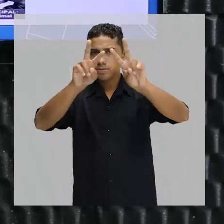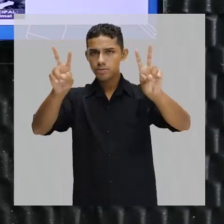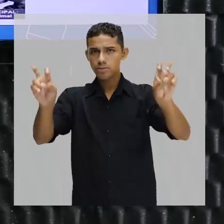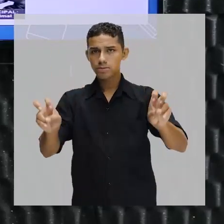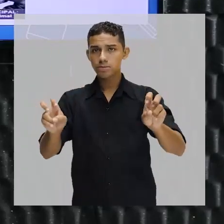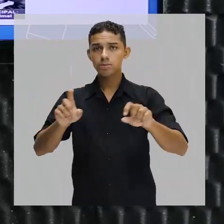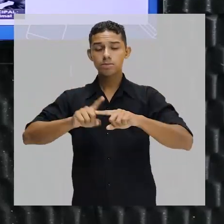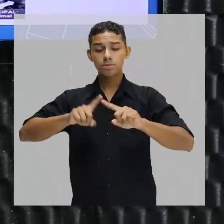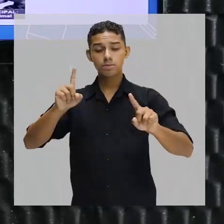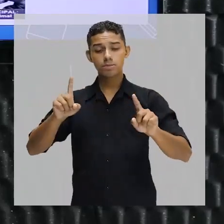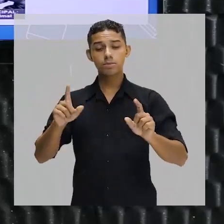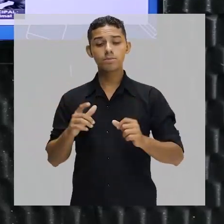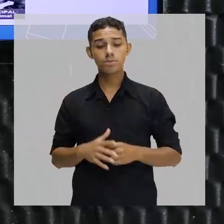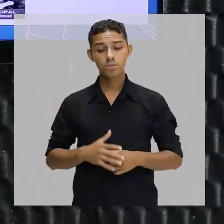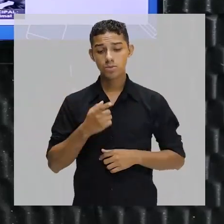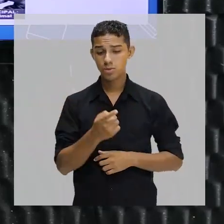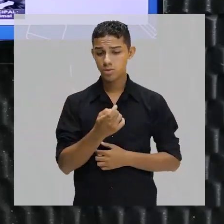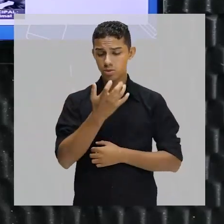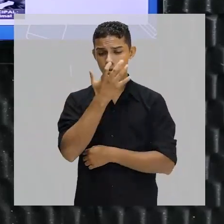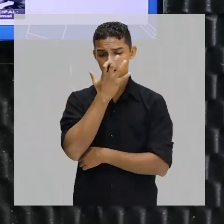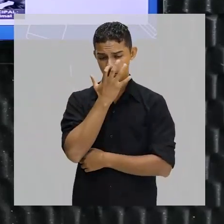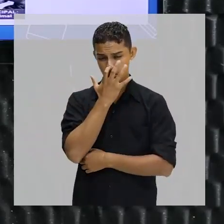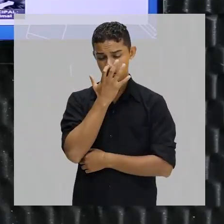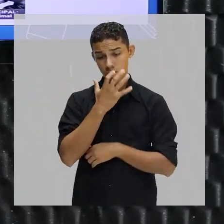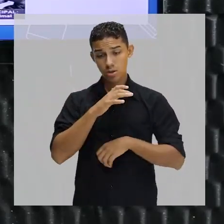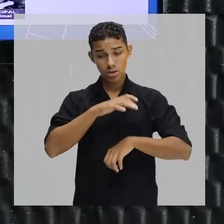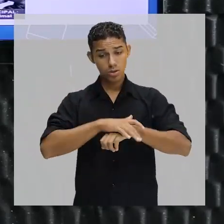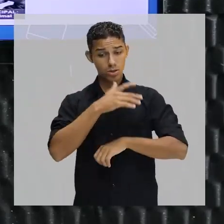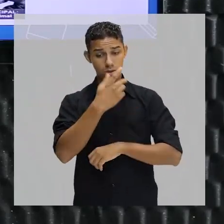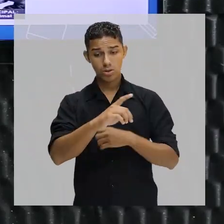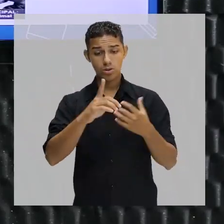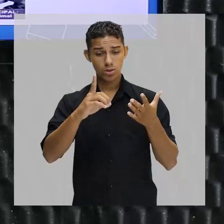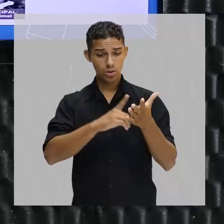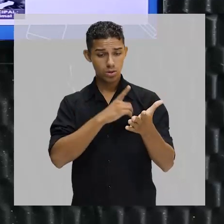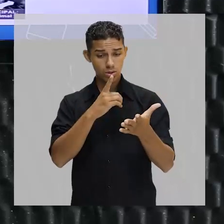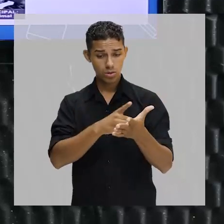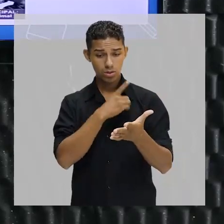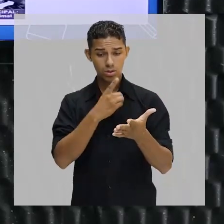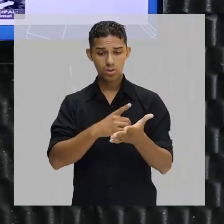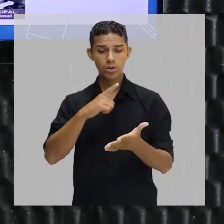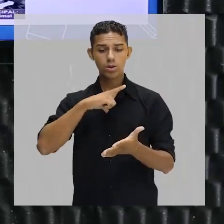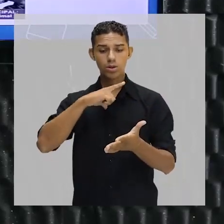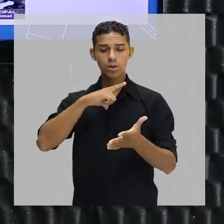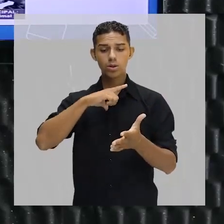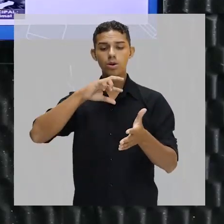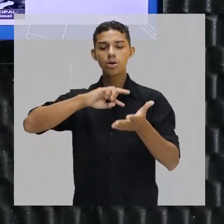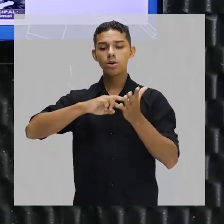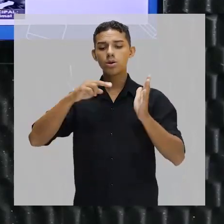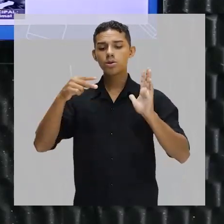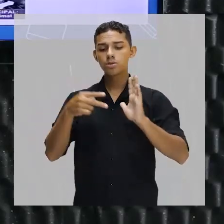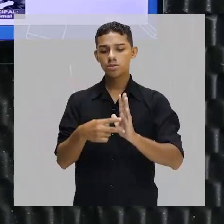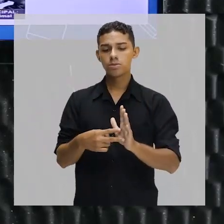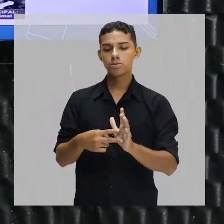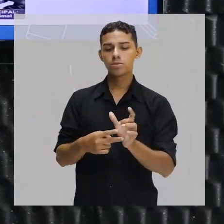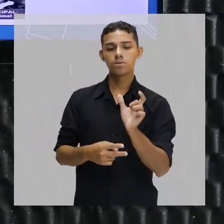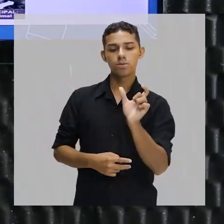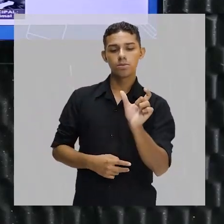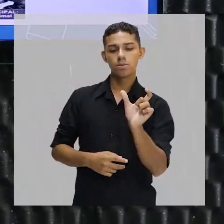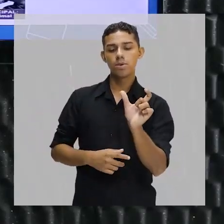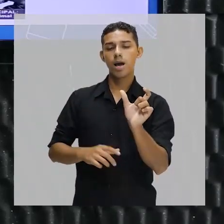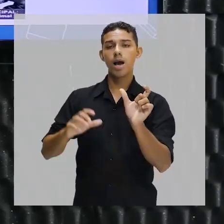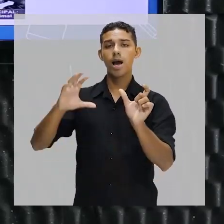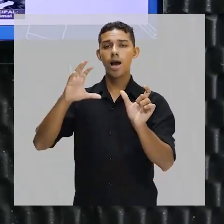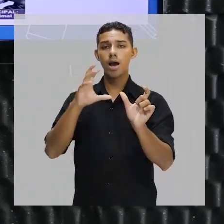que o primeiro, se vocês conseguirem perceber, ele é um verbete de dicionário. Ele traz ali o significado da palavra amor,